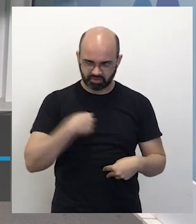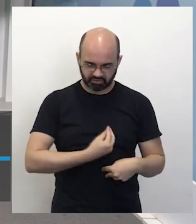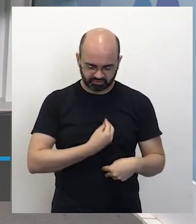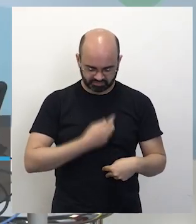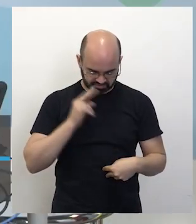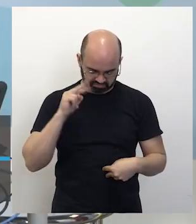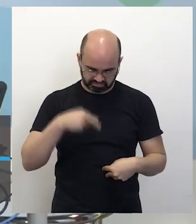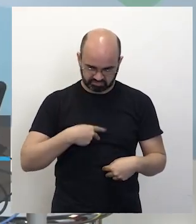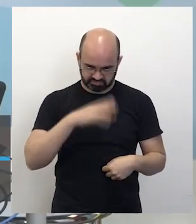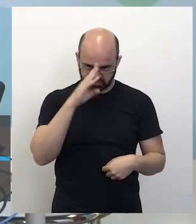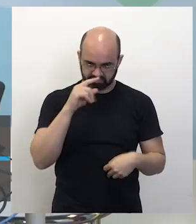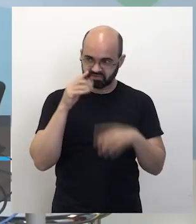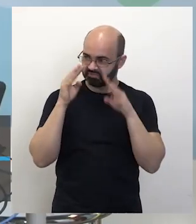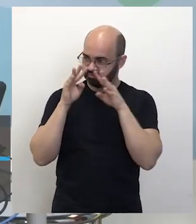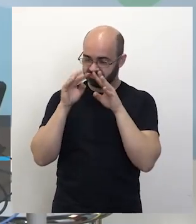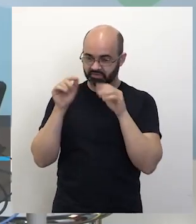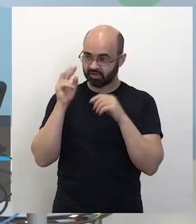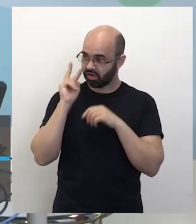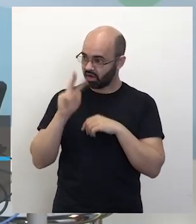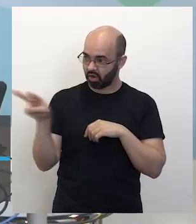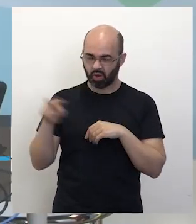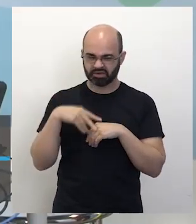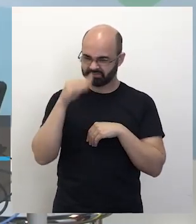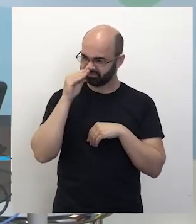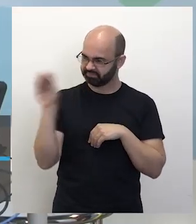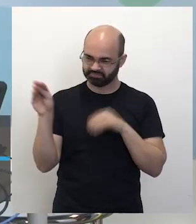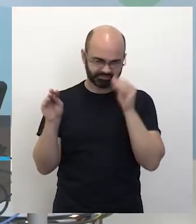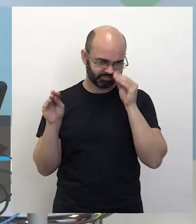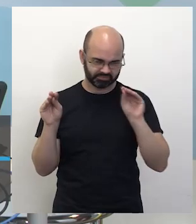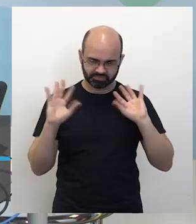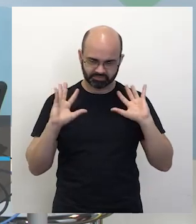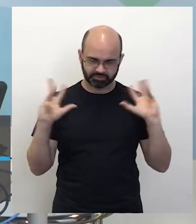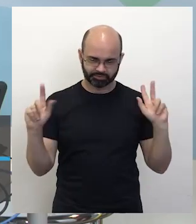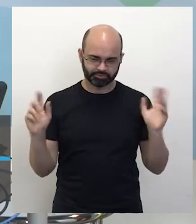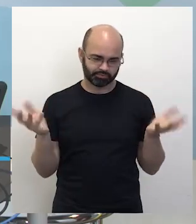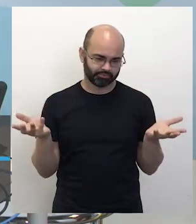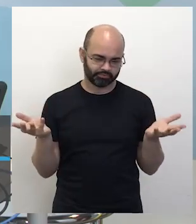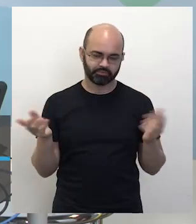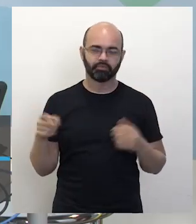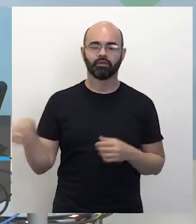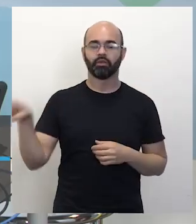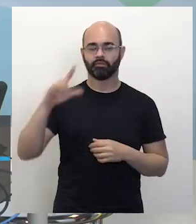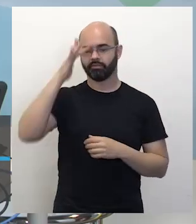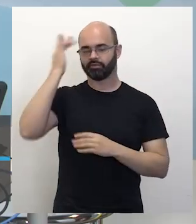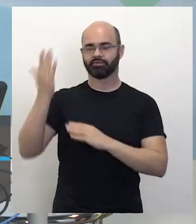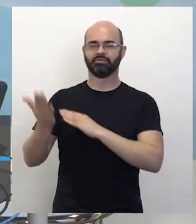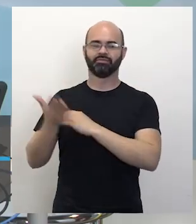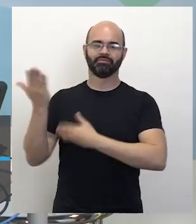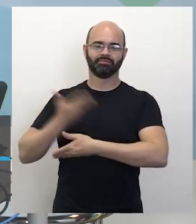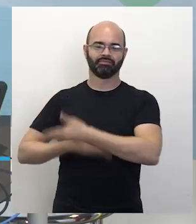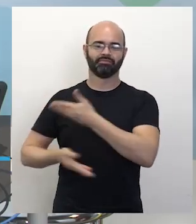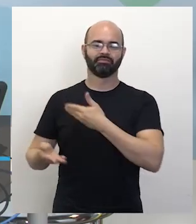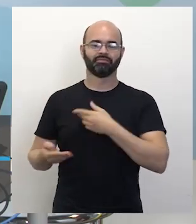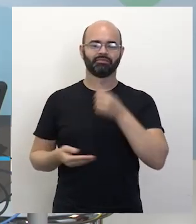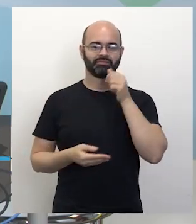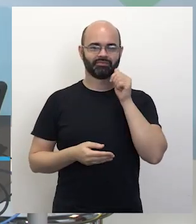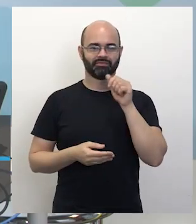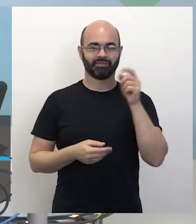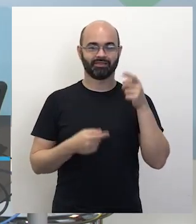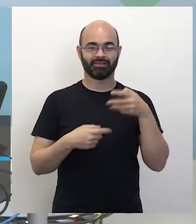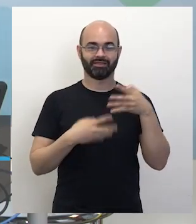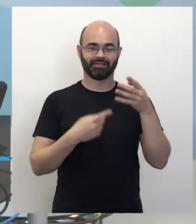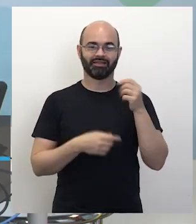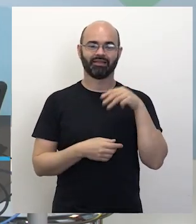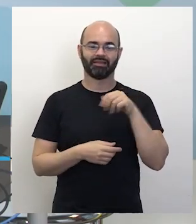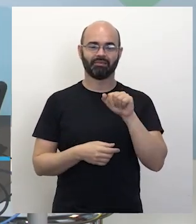né, a presença do outro, o trabalho, o serviço, a contribuição do outro. A Margaret Mead, os professores estão lembrando